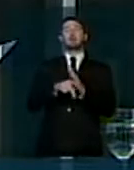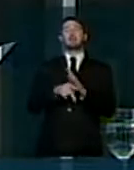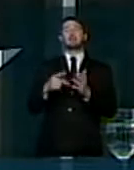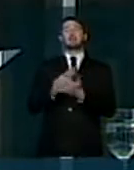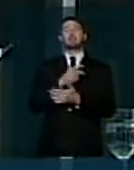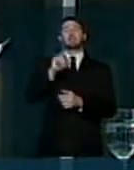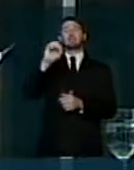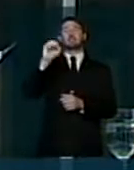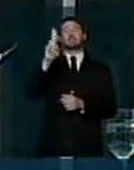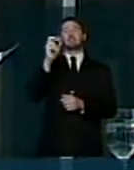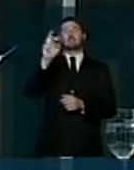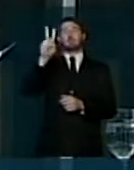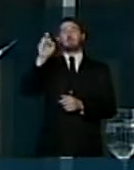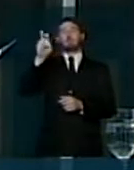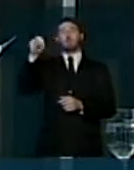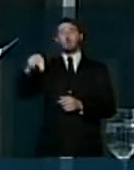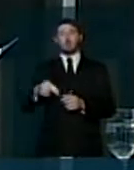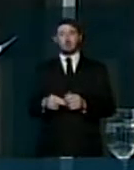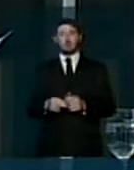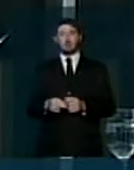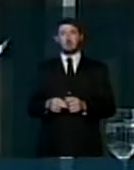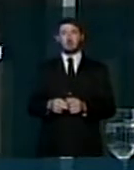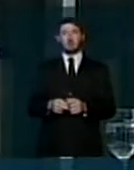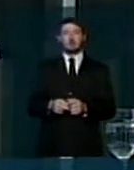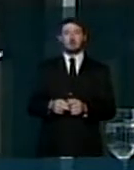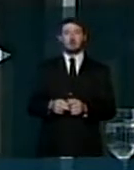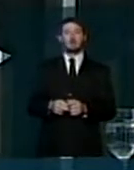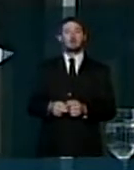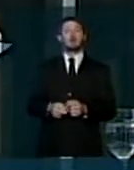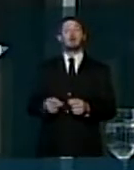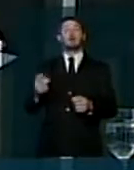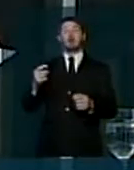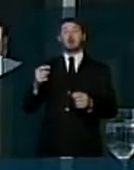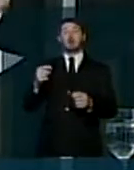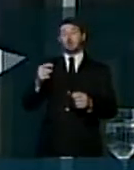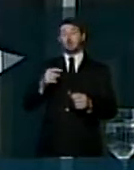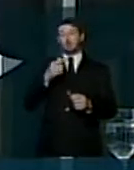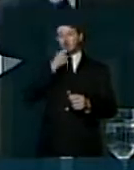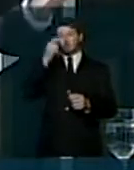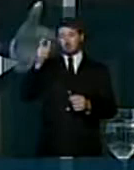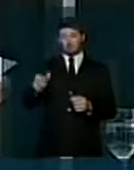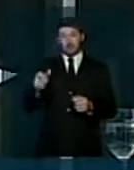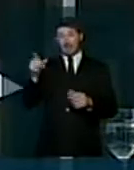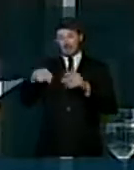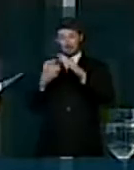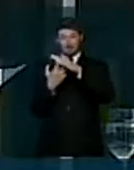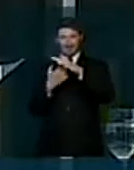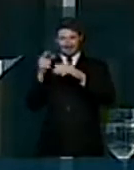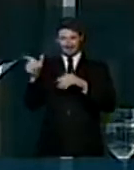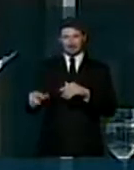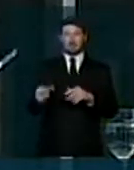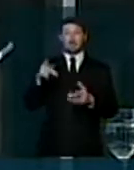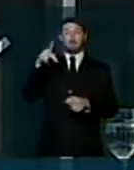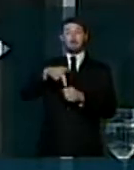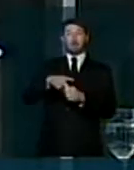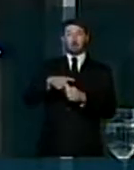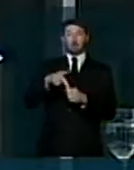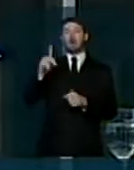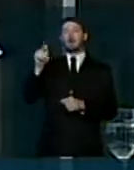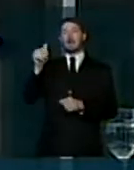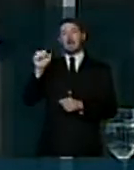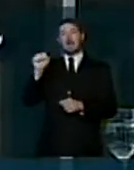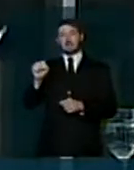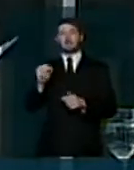desse parlamento. Eu, como relator na comissão externa do caso Chevron, que é essa empresa de petróleo e gás que